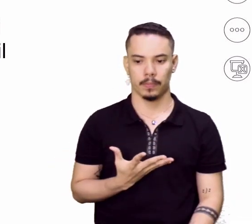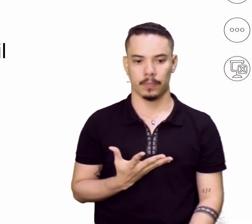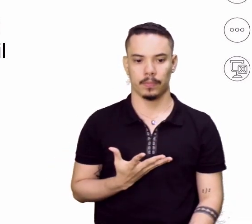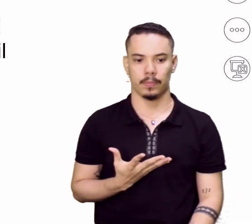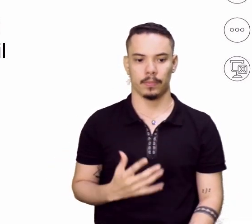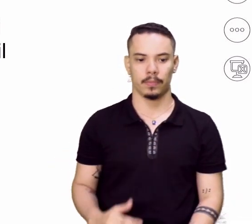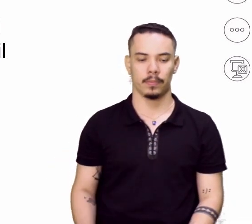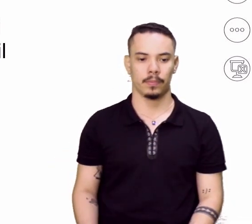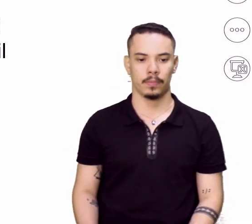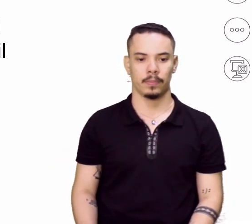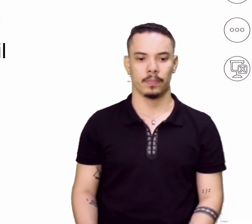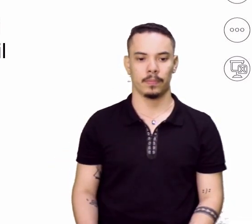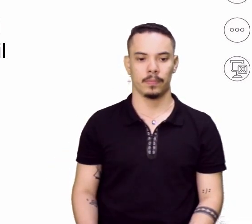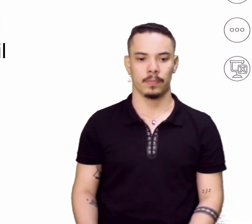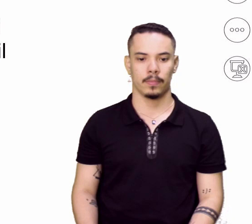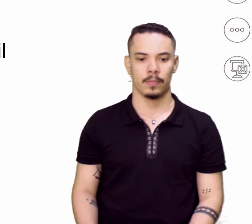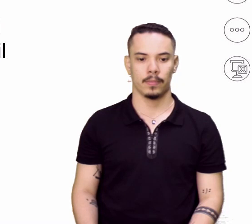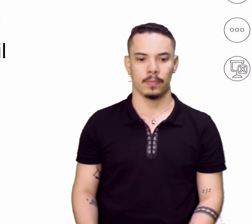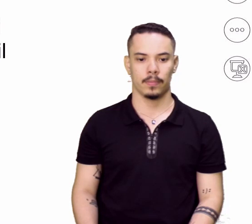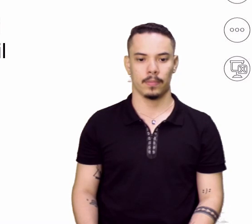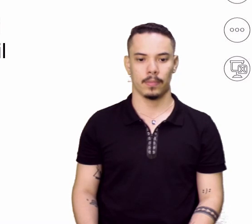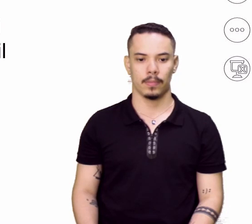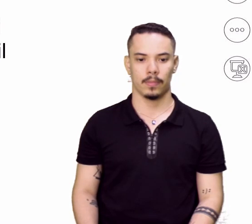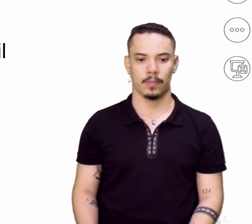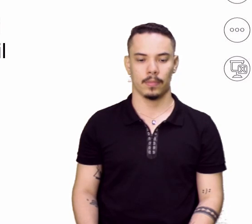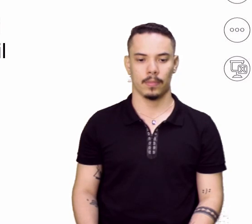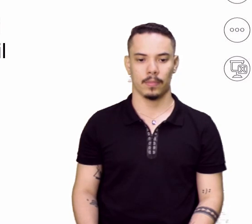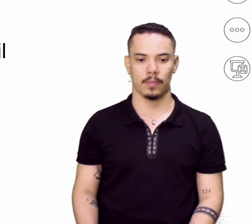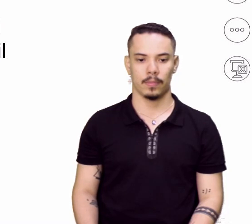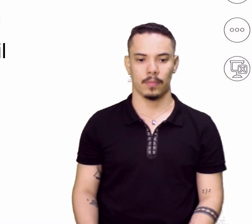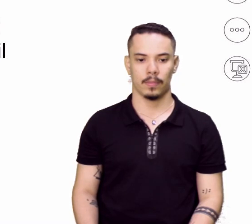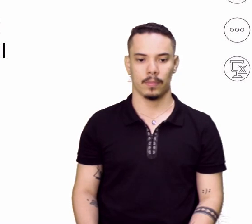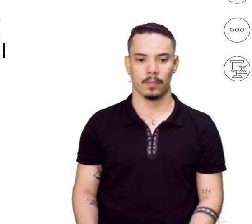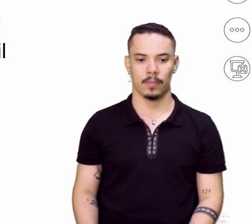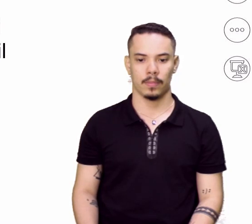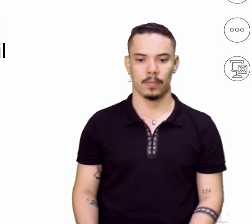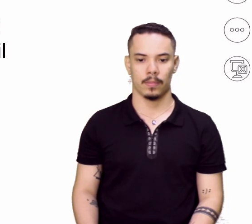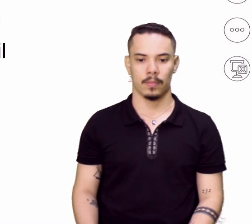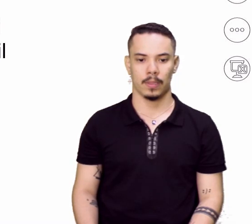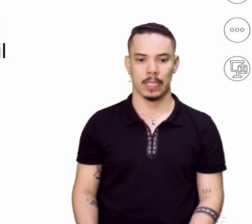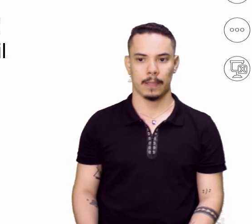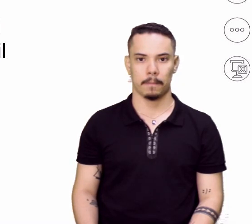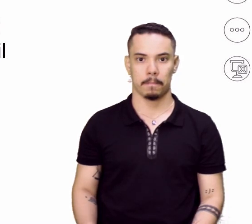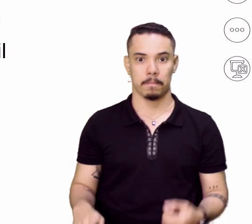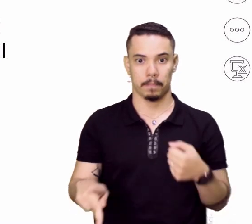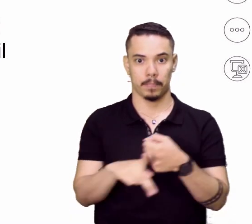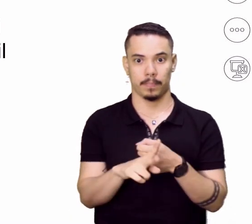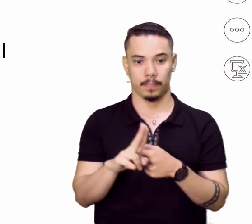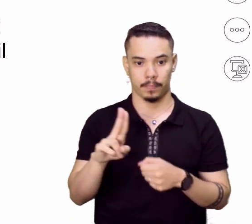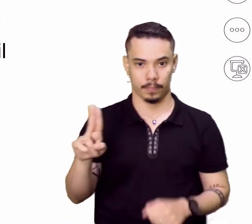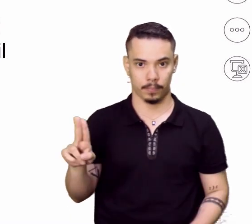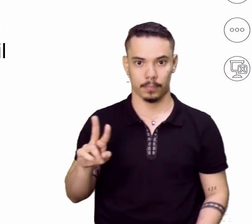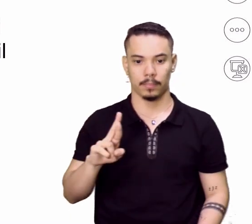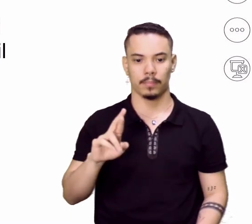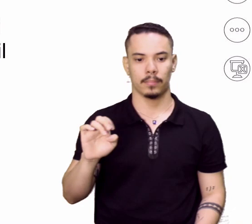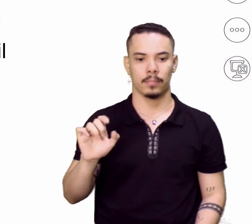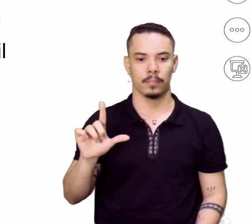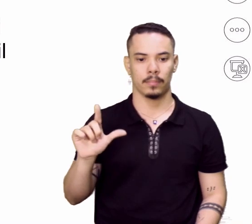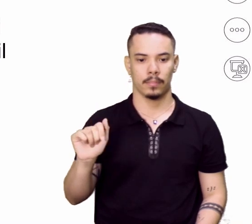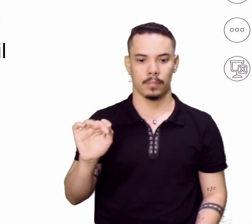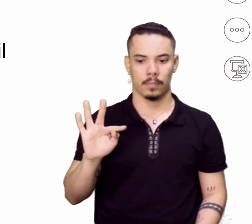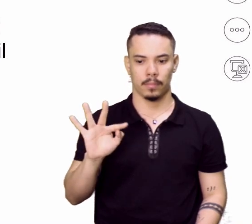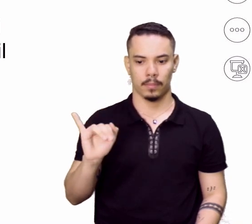O which, que é esse aqui, que é o meu relative pronoun, que é o meu pronome relativo, dessa